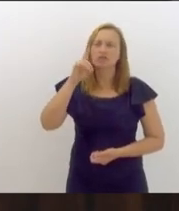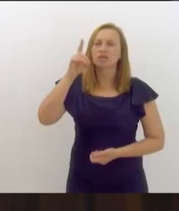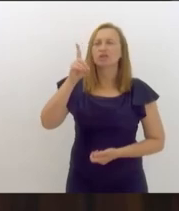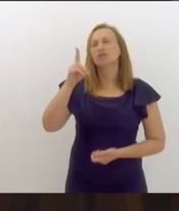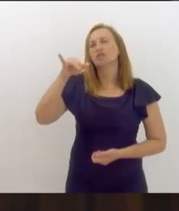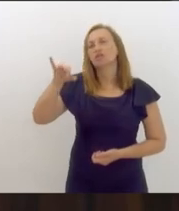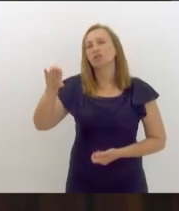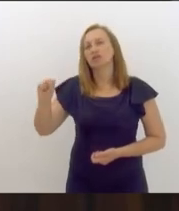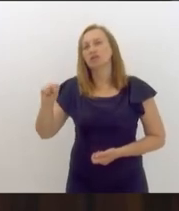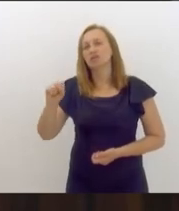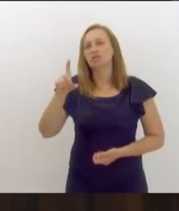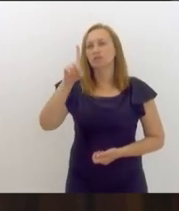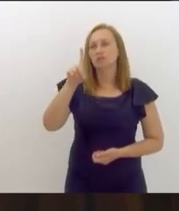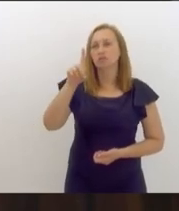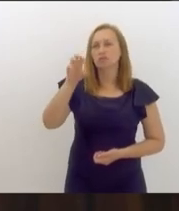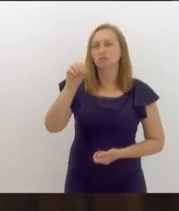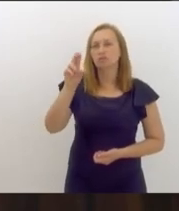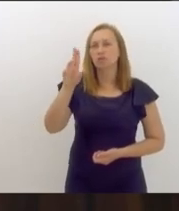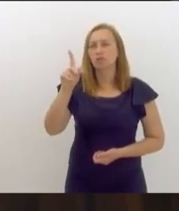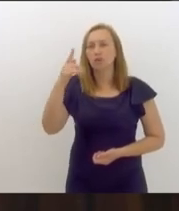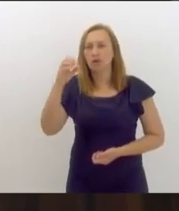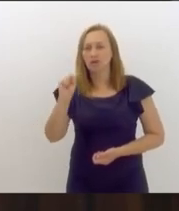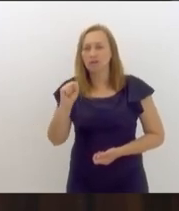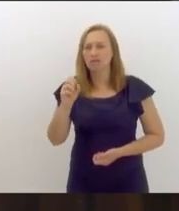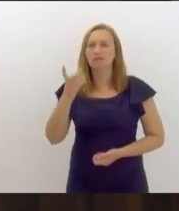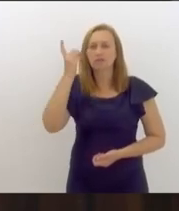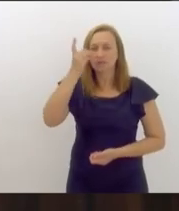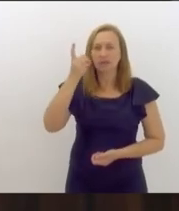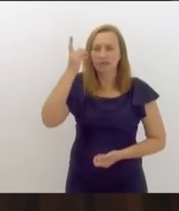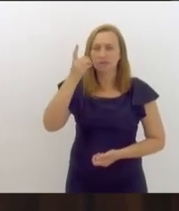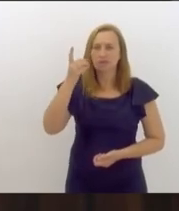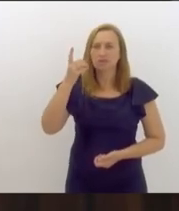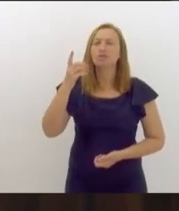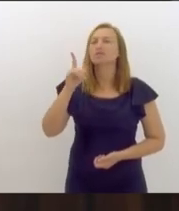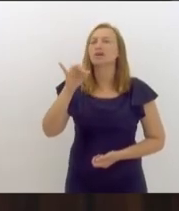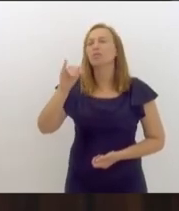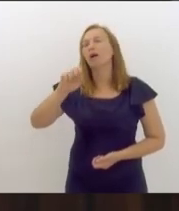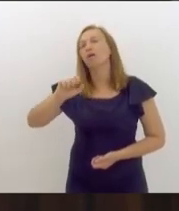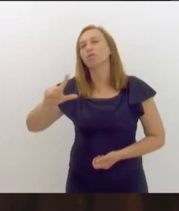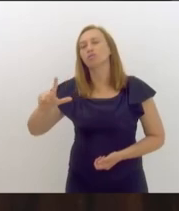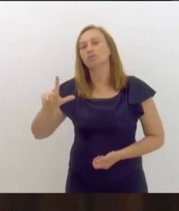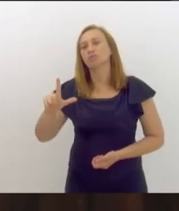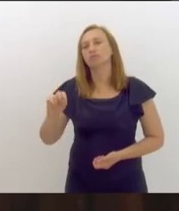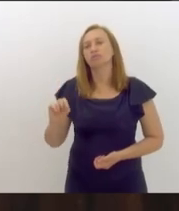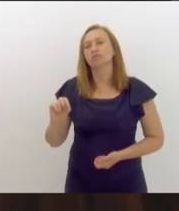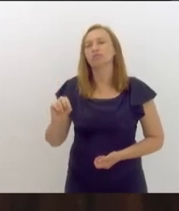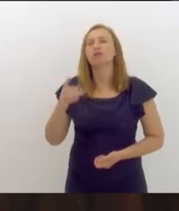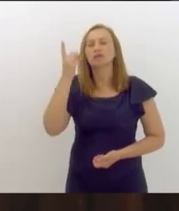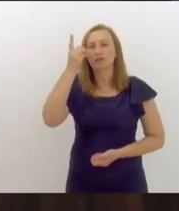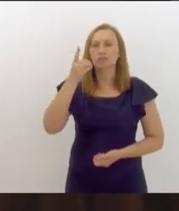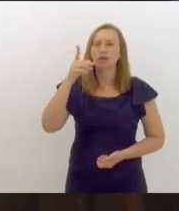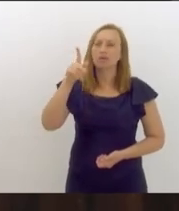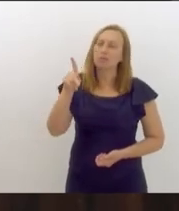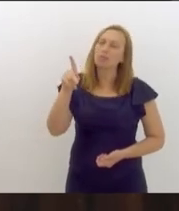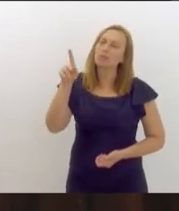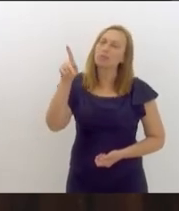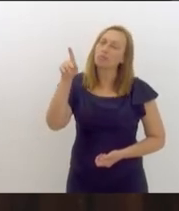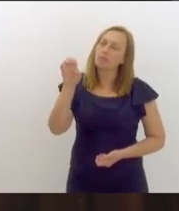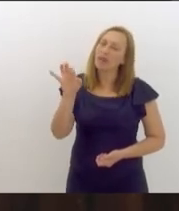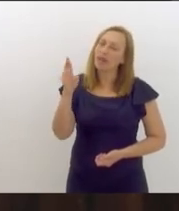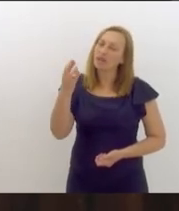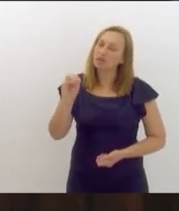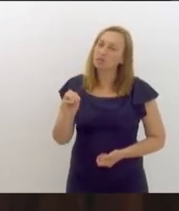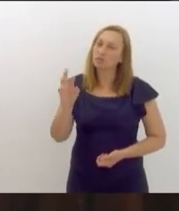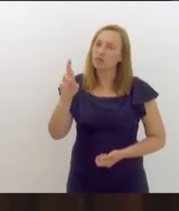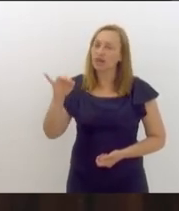Douglas ruas Deputado Dr deodalto Deputado Dr Pedro Ricardo Deputado